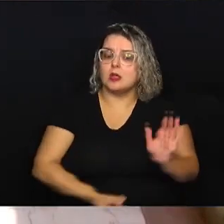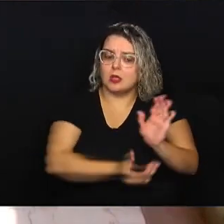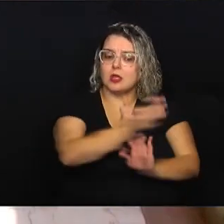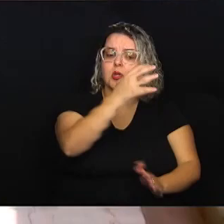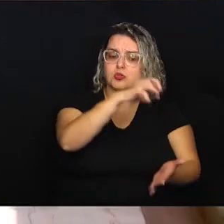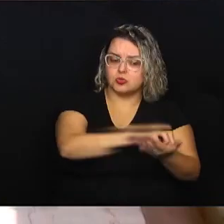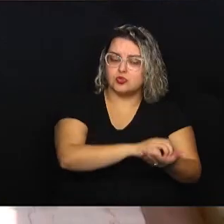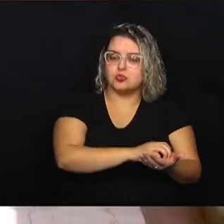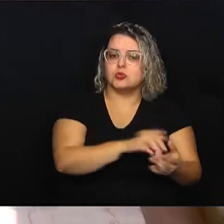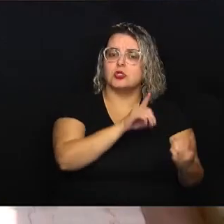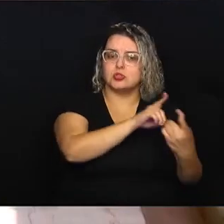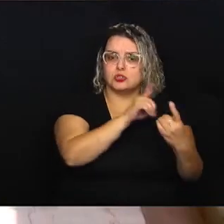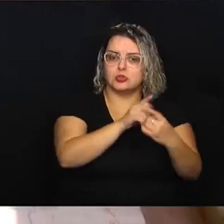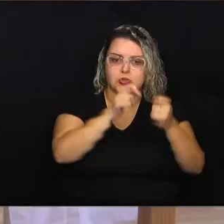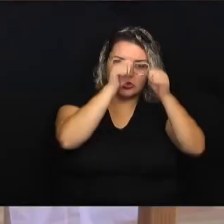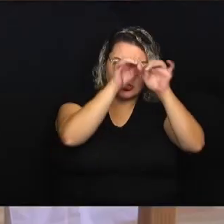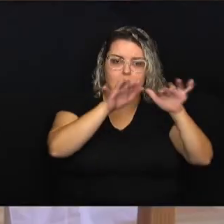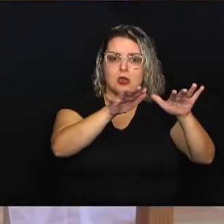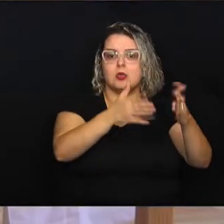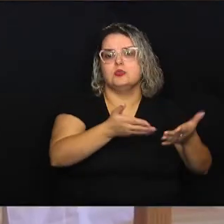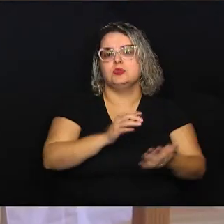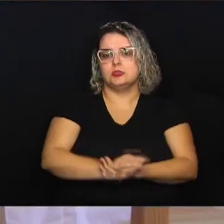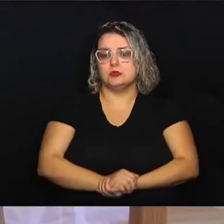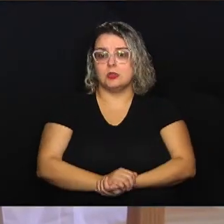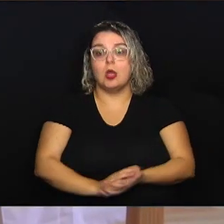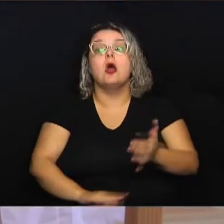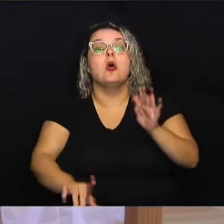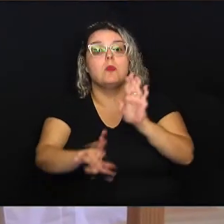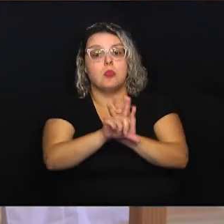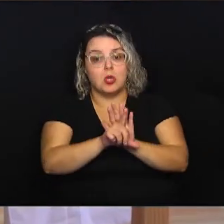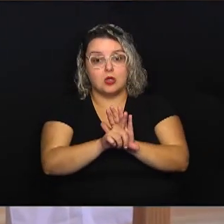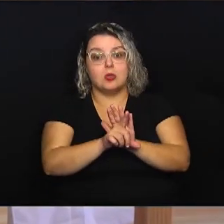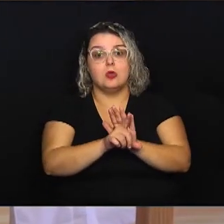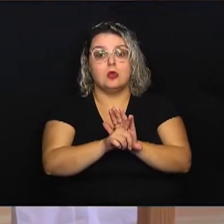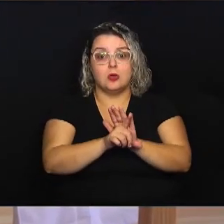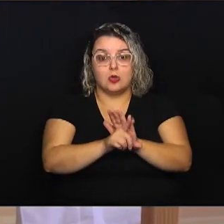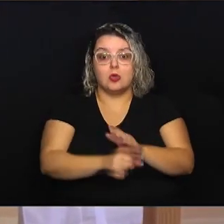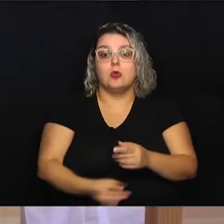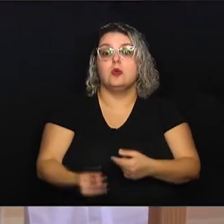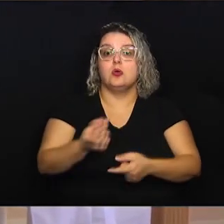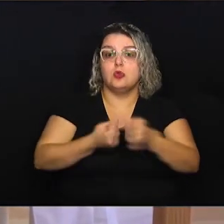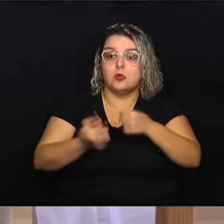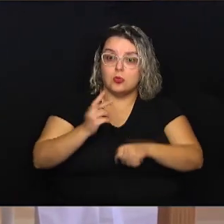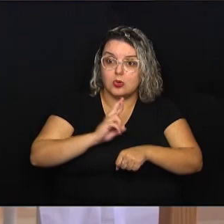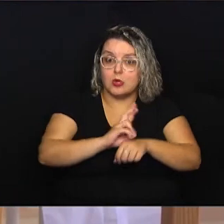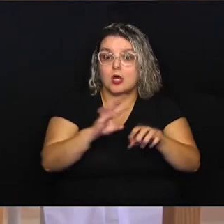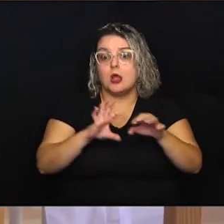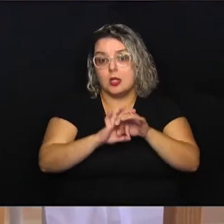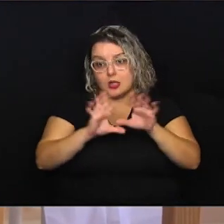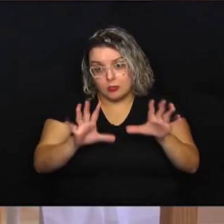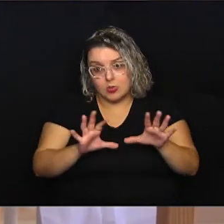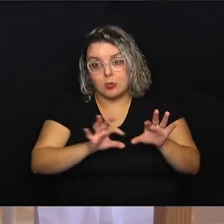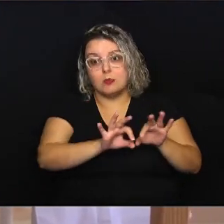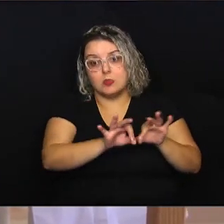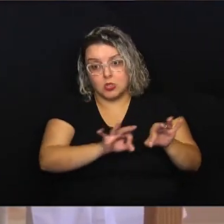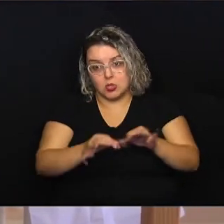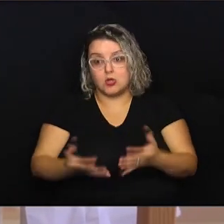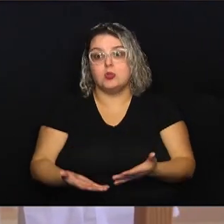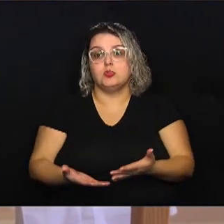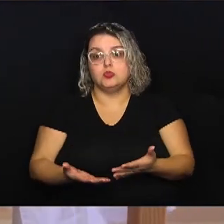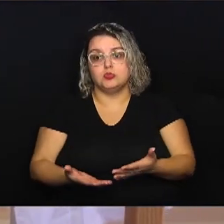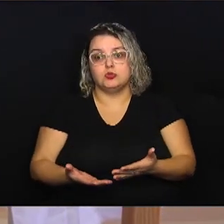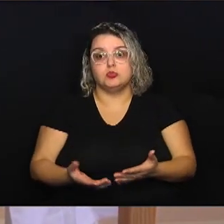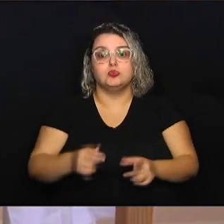Centro de Atendimento para Autistas. Pela lei, o recurso já estaria disponível para o projeto a partir